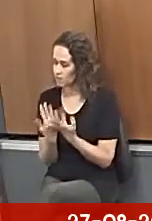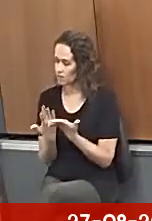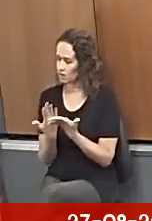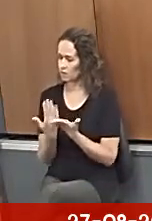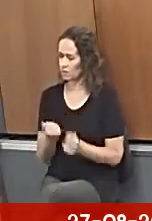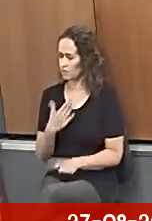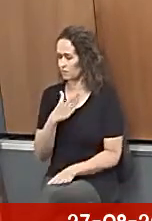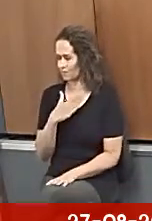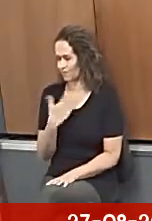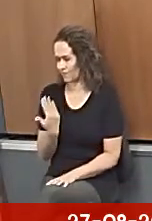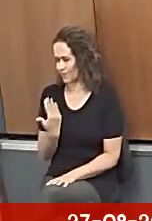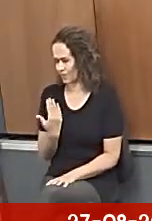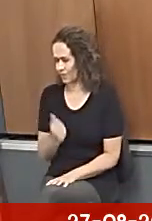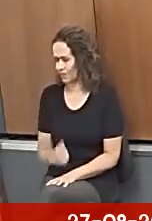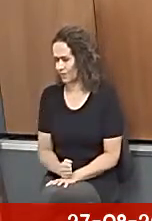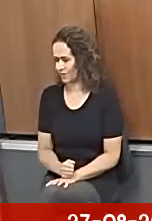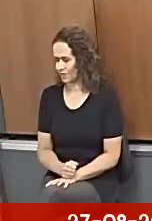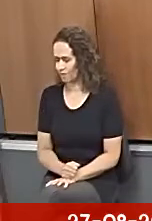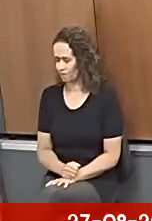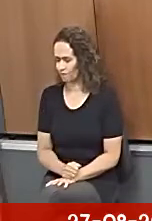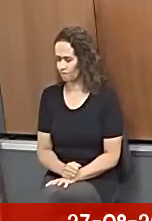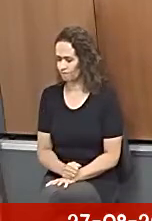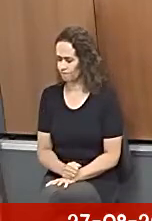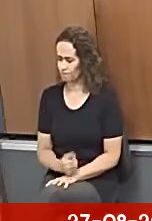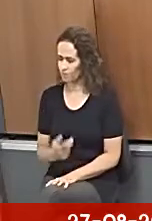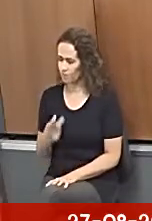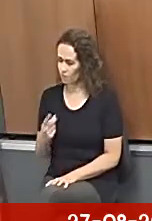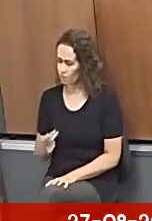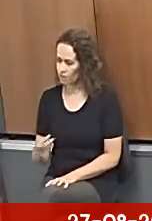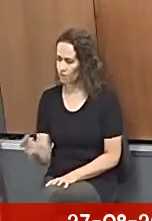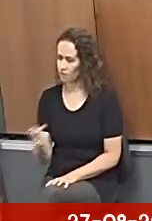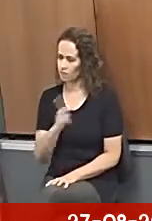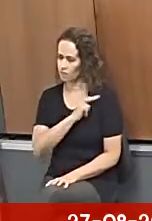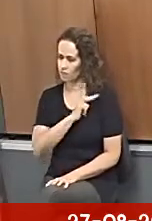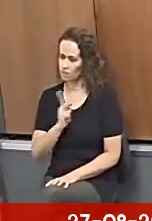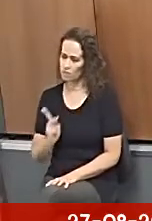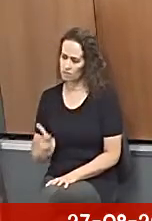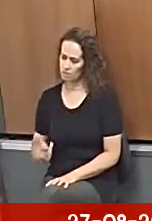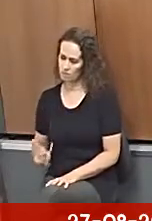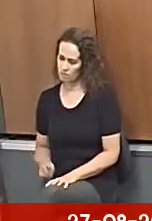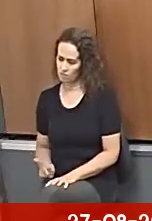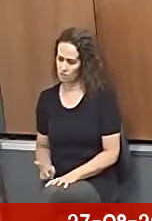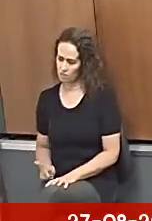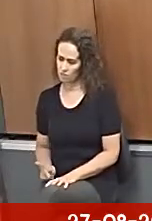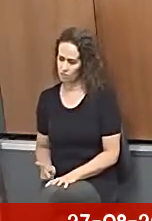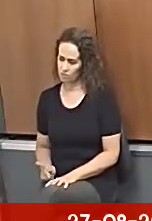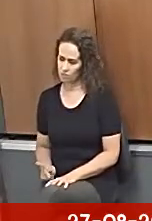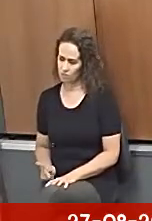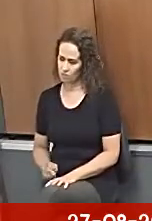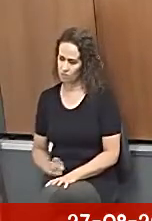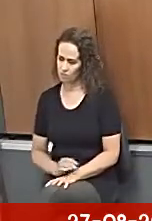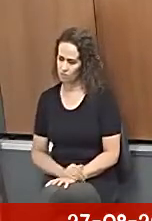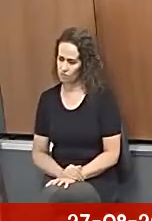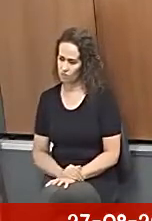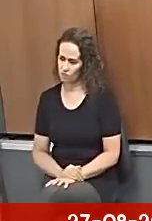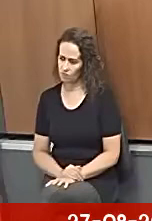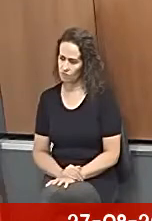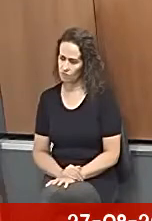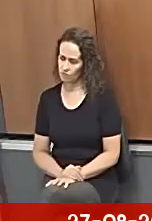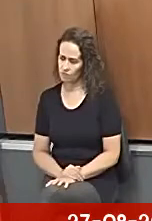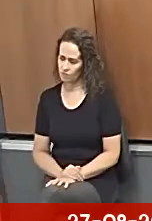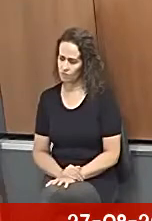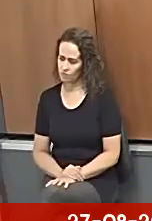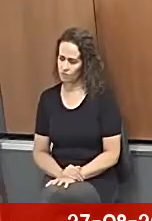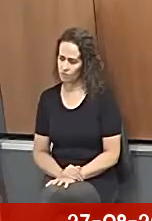felício brandi nosso eterno presidente e é quem nos fez ser cruzeirense então a gente está vivendo esse luto uma maneira de amenizar